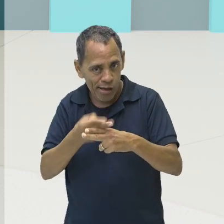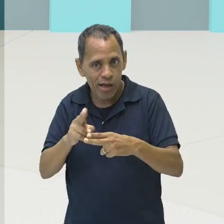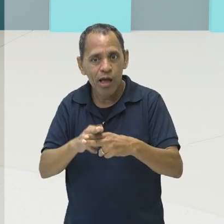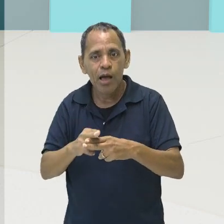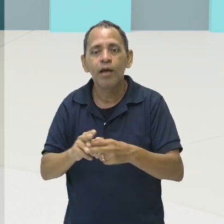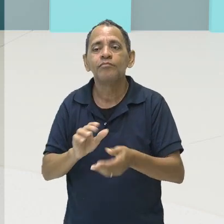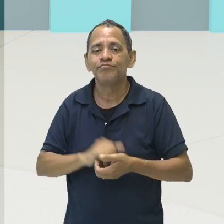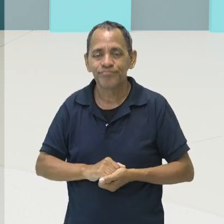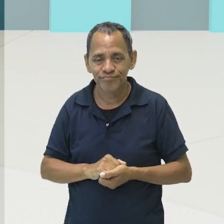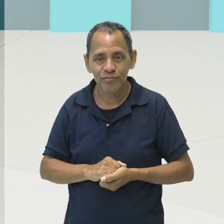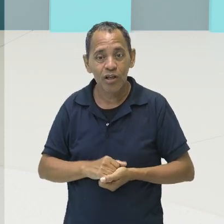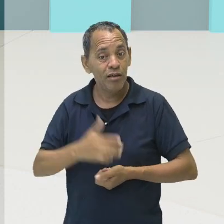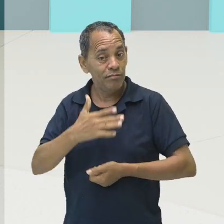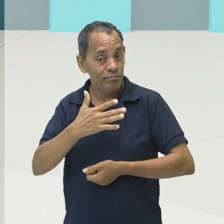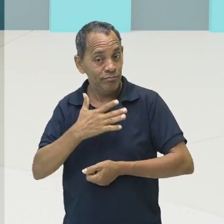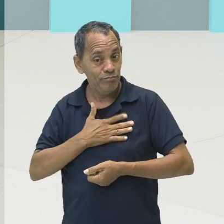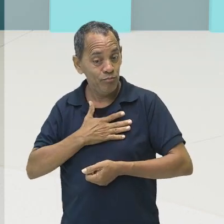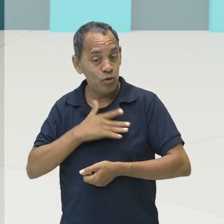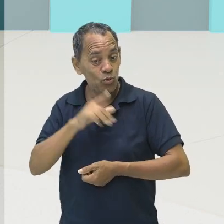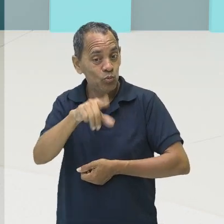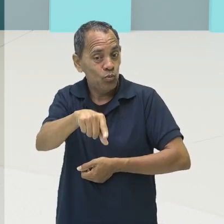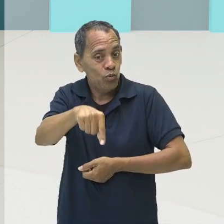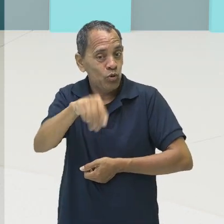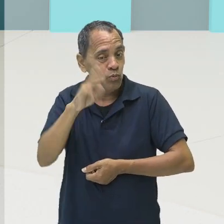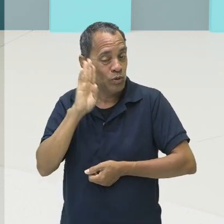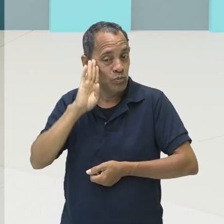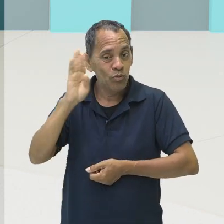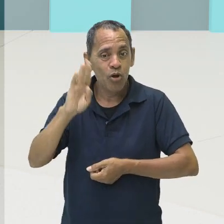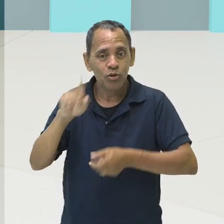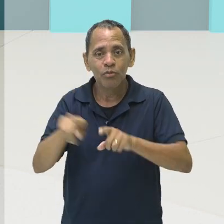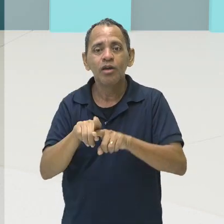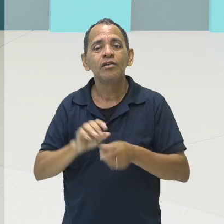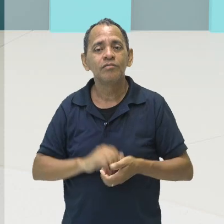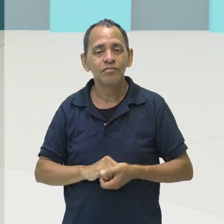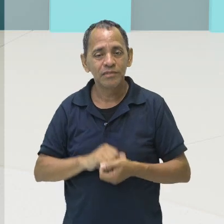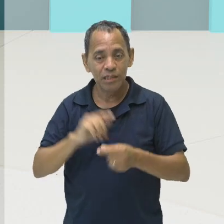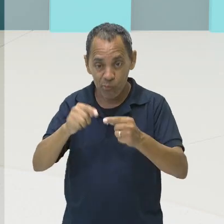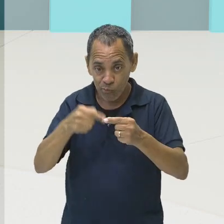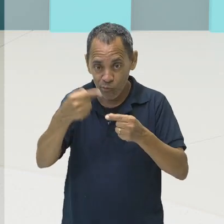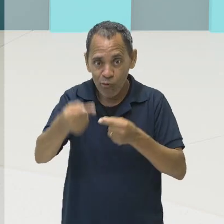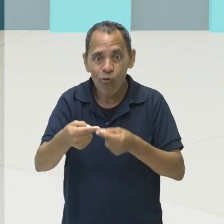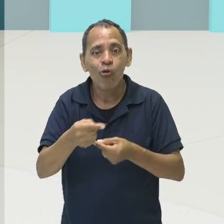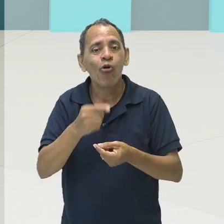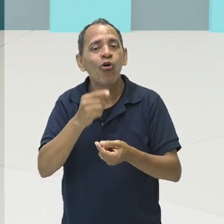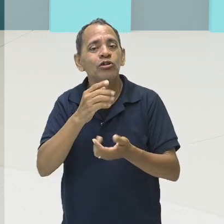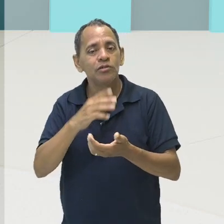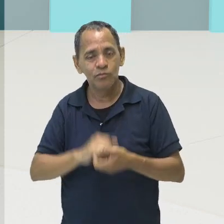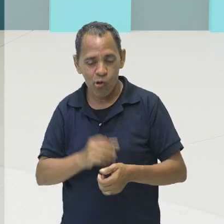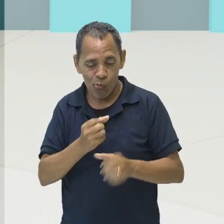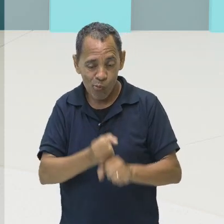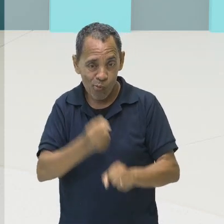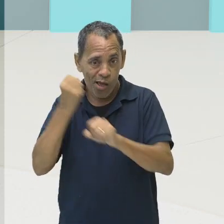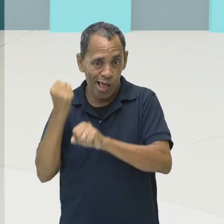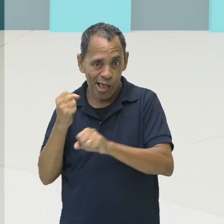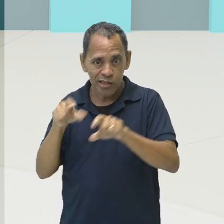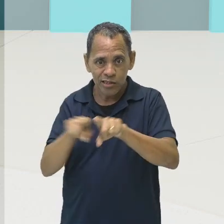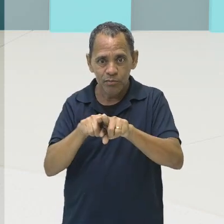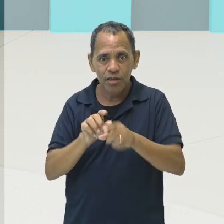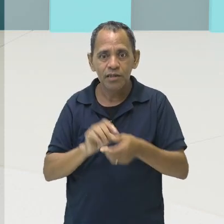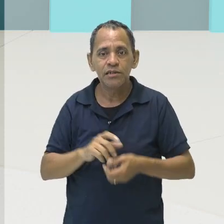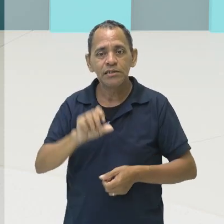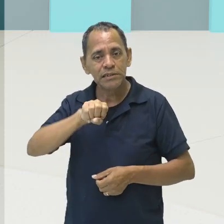chocolate depois do bolo de macaxeira, viu? Então, esse bolo de chocolate aí, eu trouxe a receita para vocês, se quiserem anotar, inclusive, já